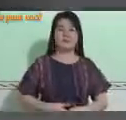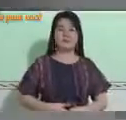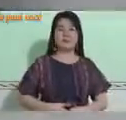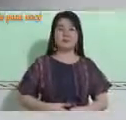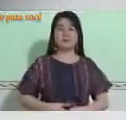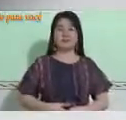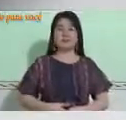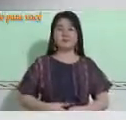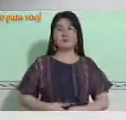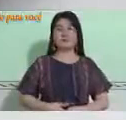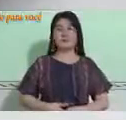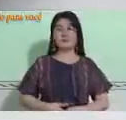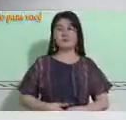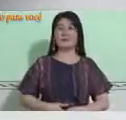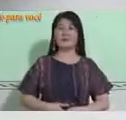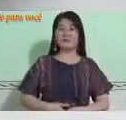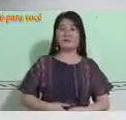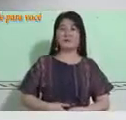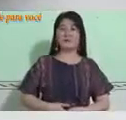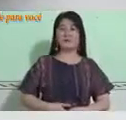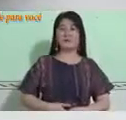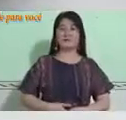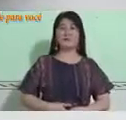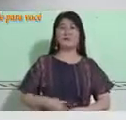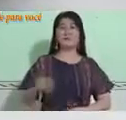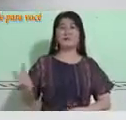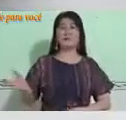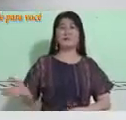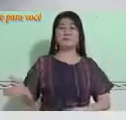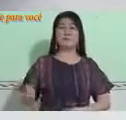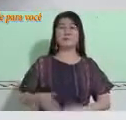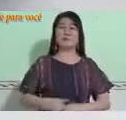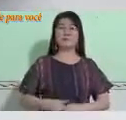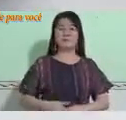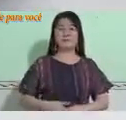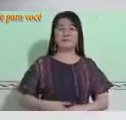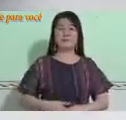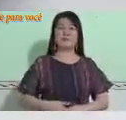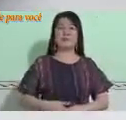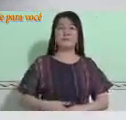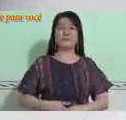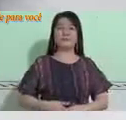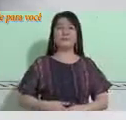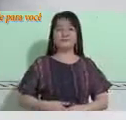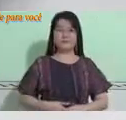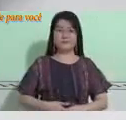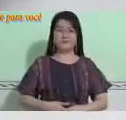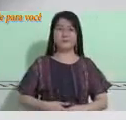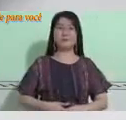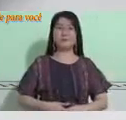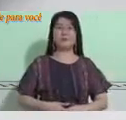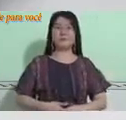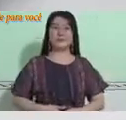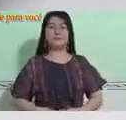J acento agudo é M C A S O S M U I T O G R A V E S O U Q U E N A T O M